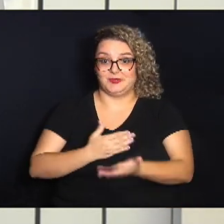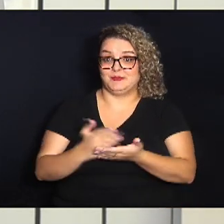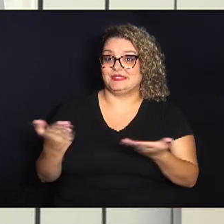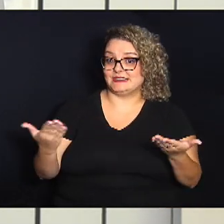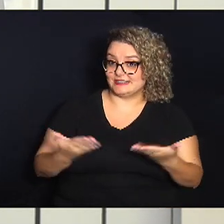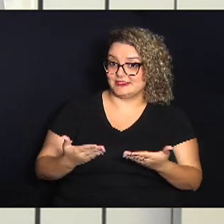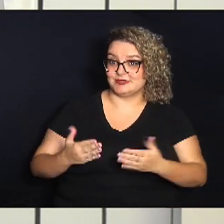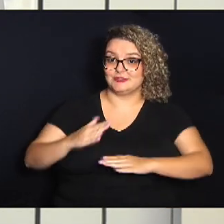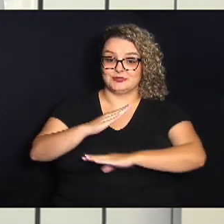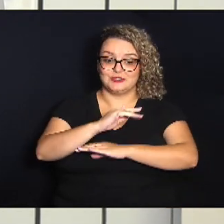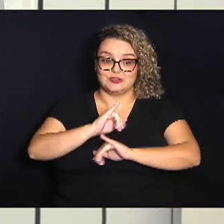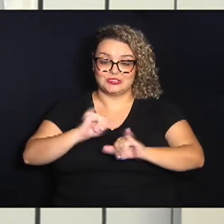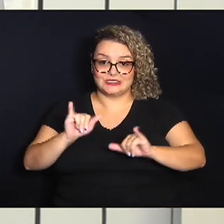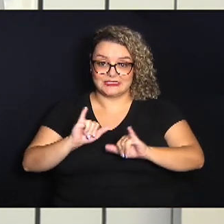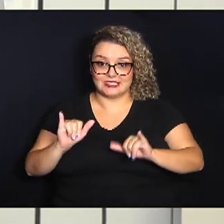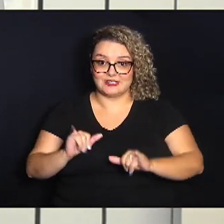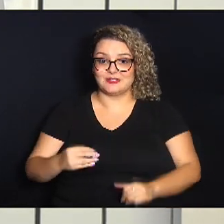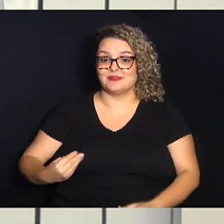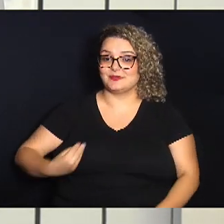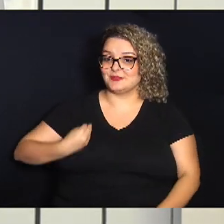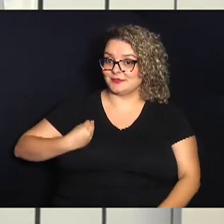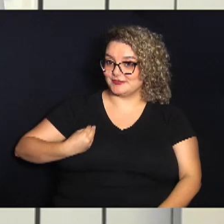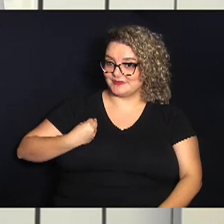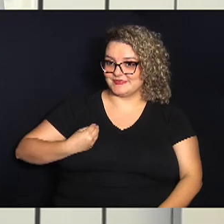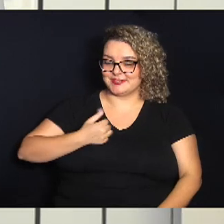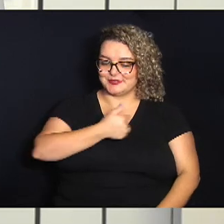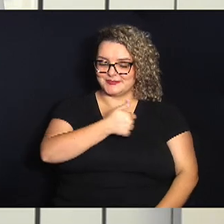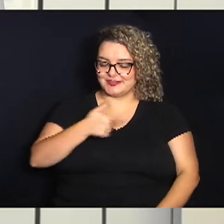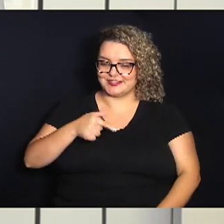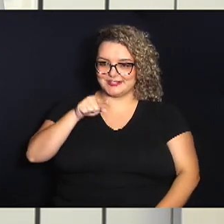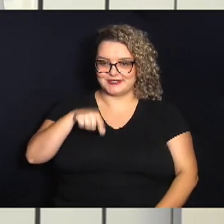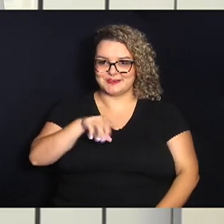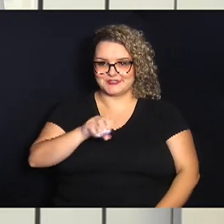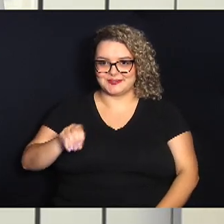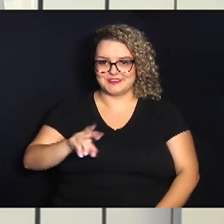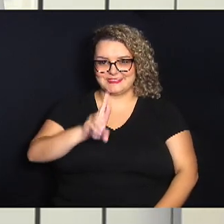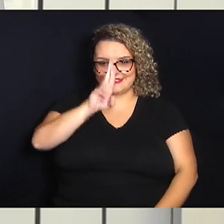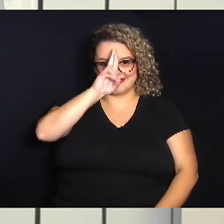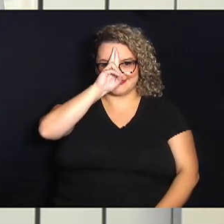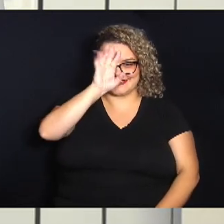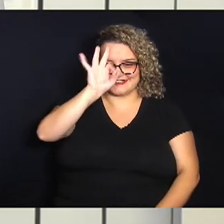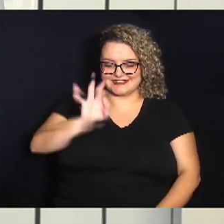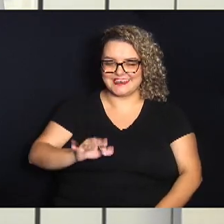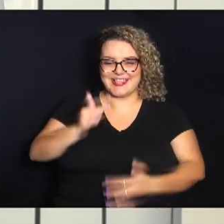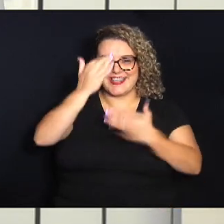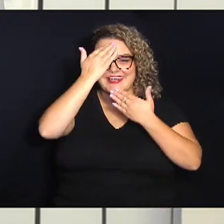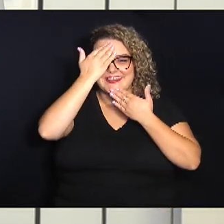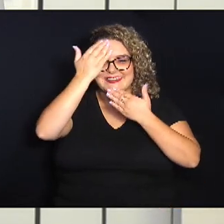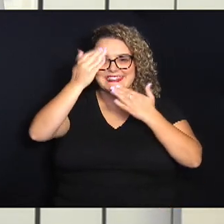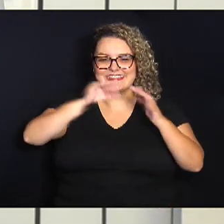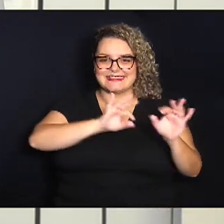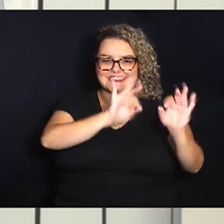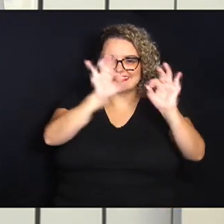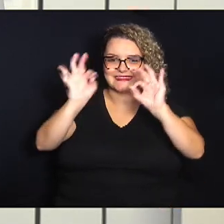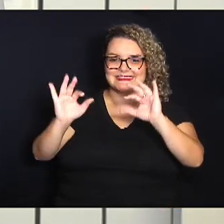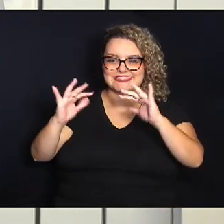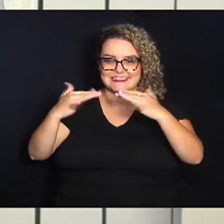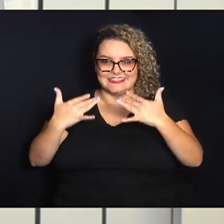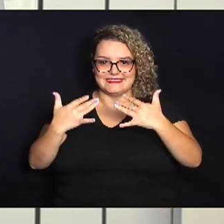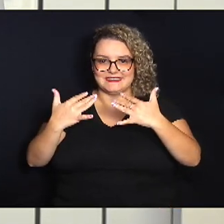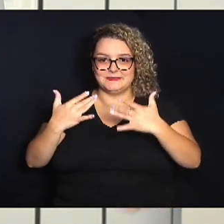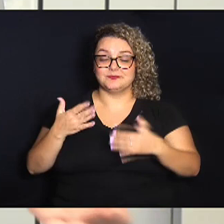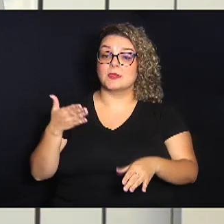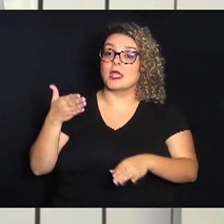o Jornal Câmara Notícia ao vivo, meio-dia em ponto. Muito obrigado pela sua companhia, pela sua audiência